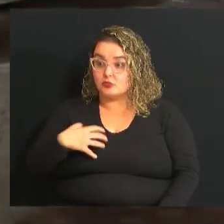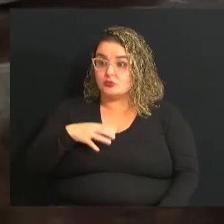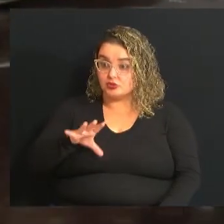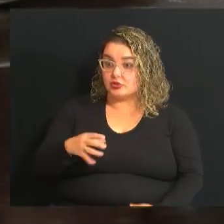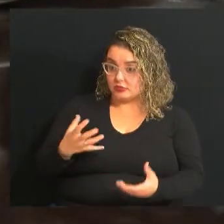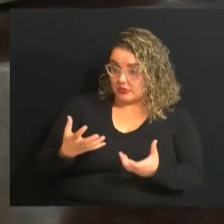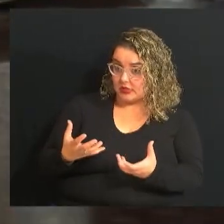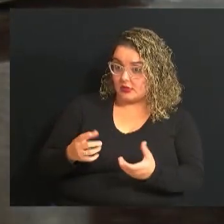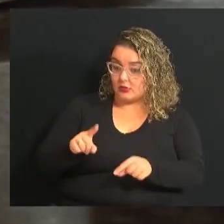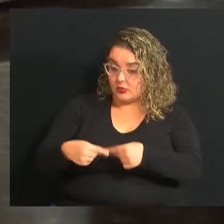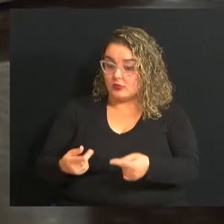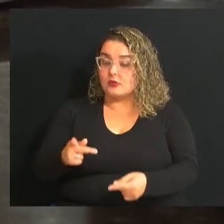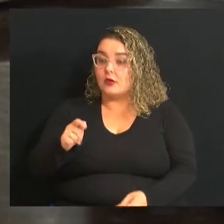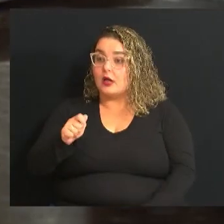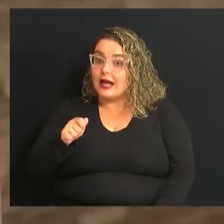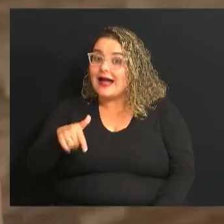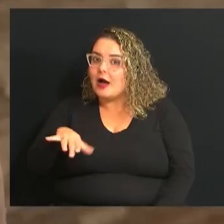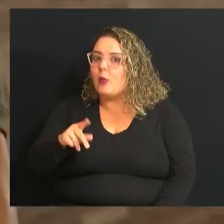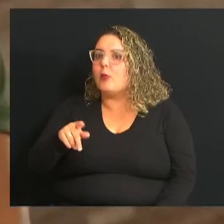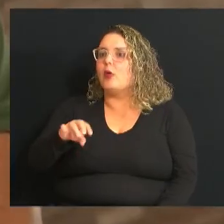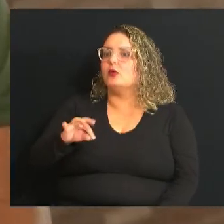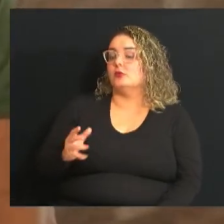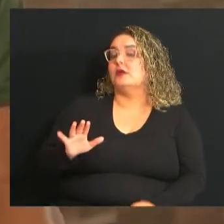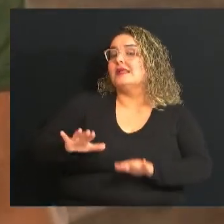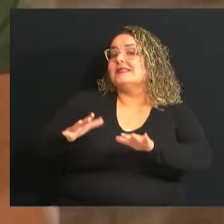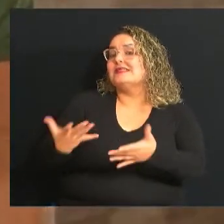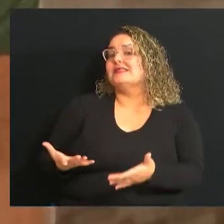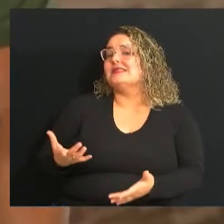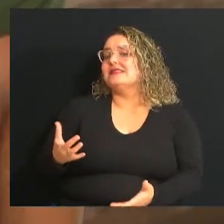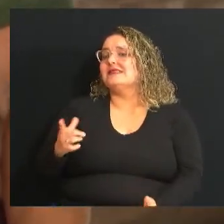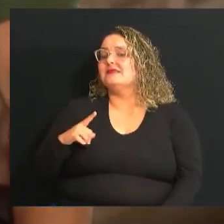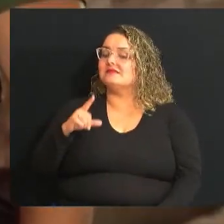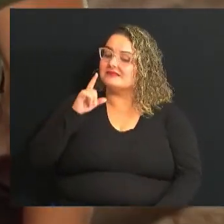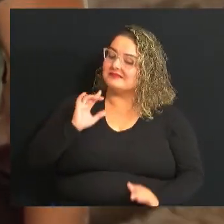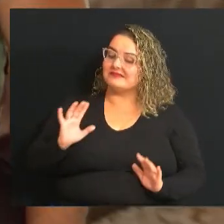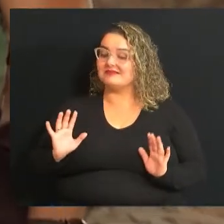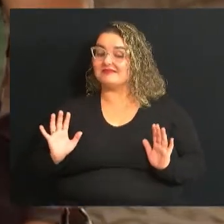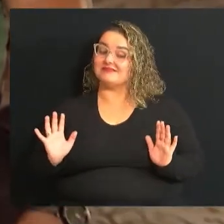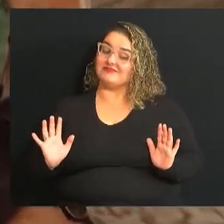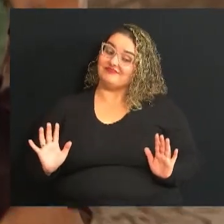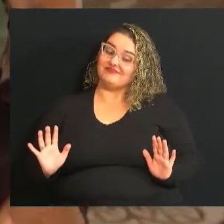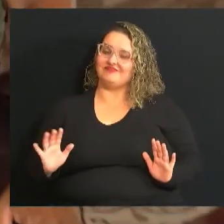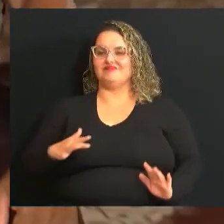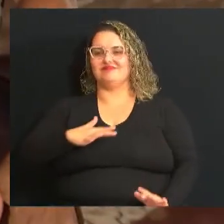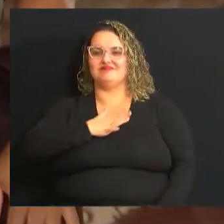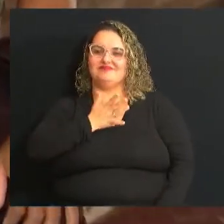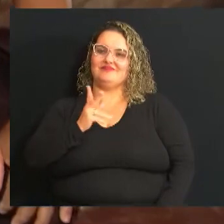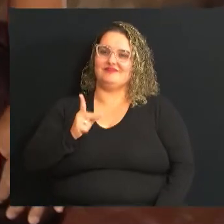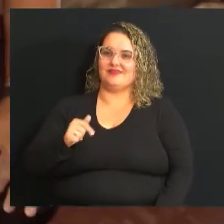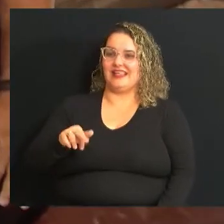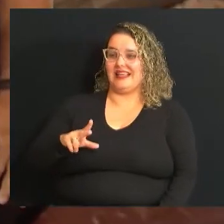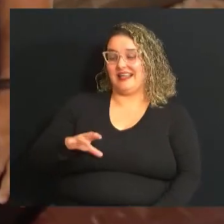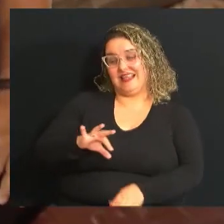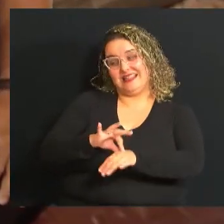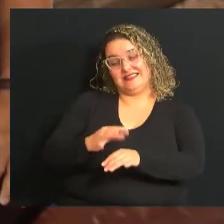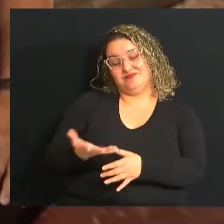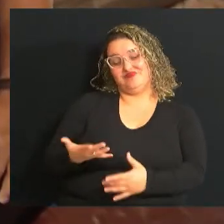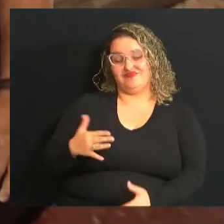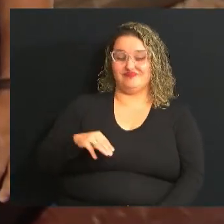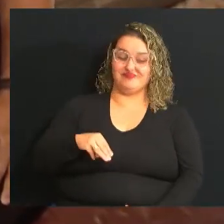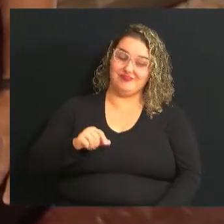terceirizada contratada. Isso não é problema do consumidor. O fornecedor é obrigado